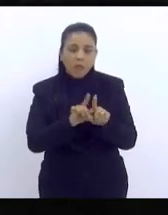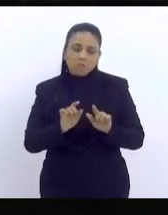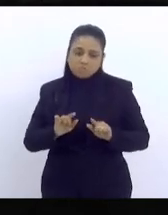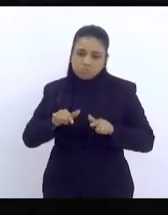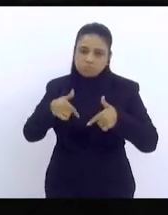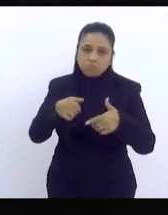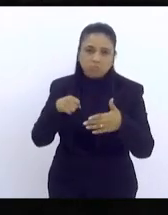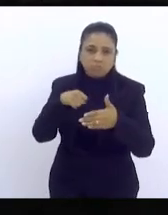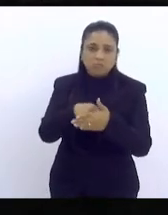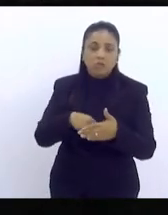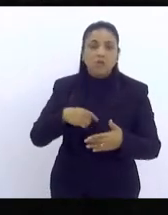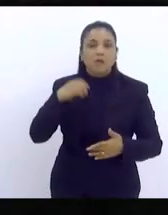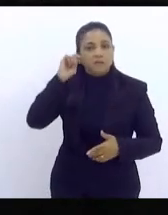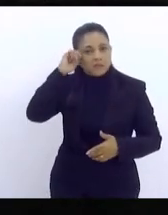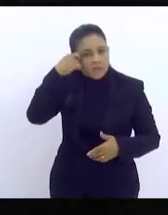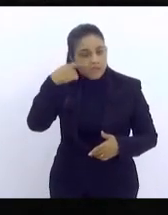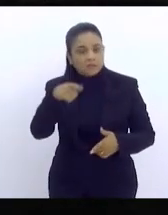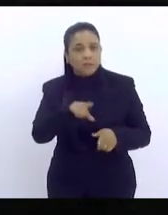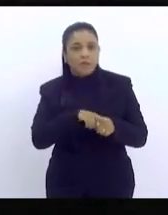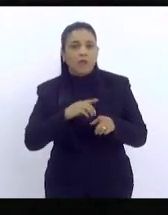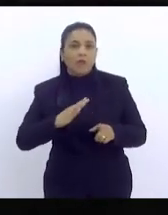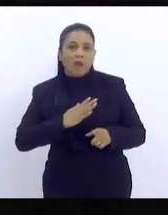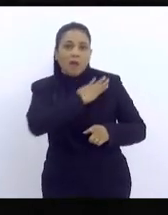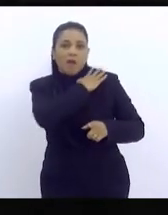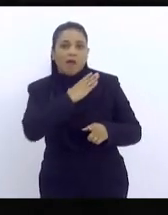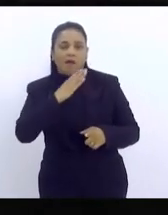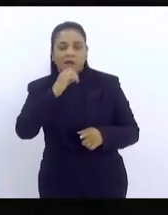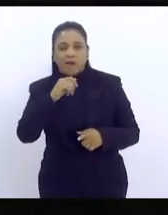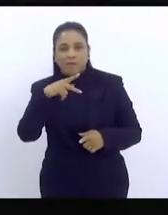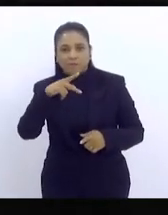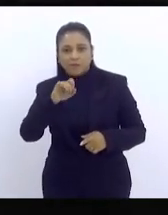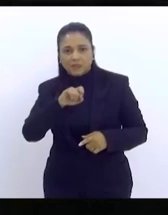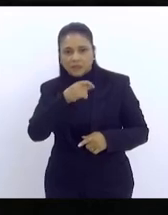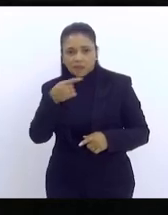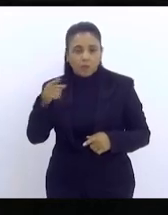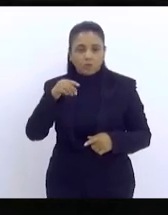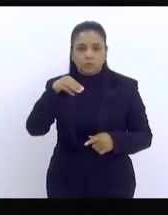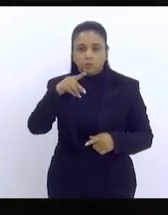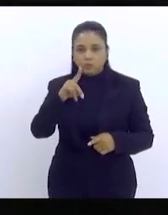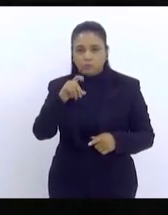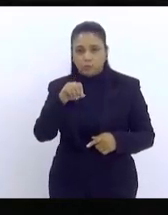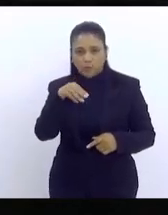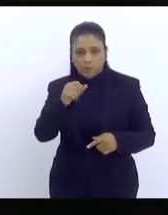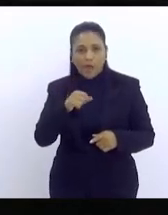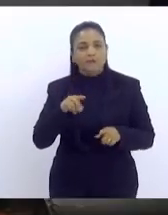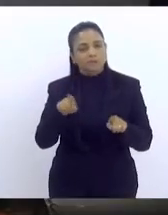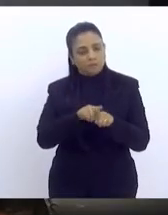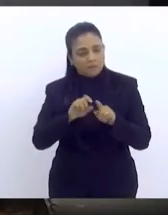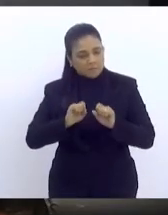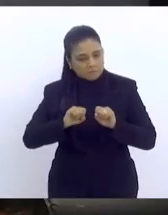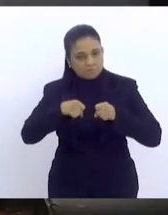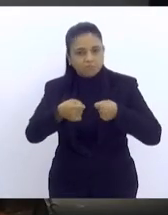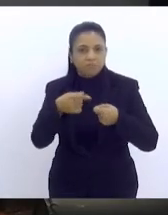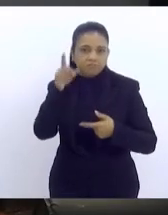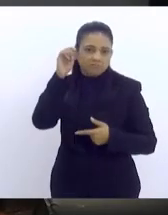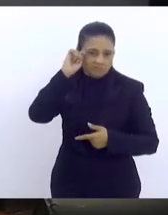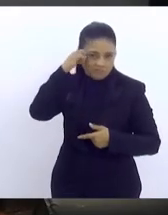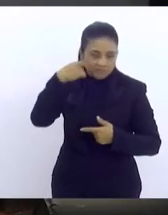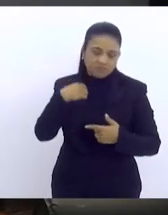capitães do mato falavam de Negritude para combater os próprios negros Muito obrigado vamos que vamos